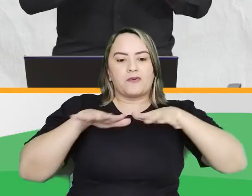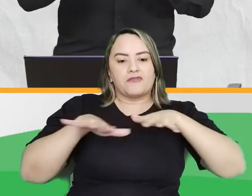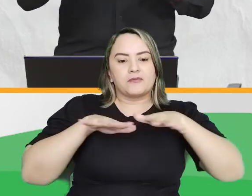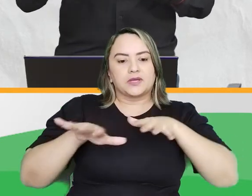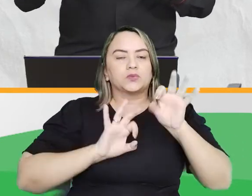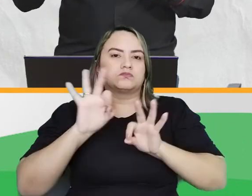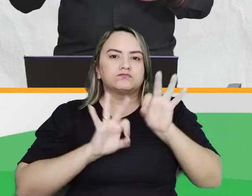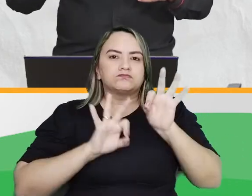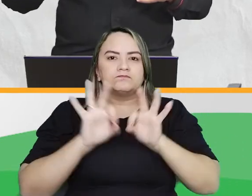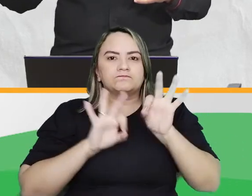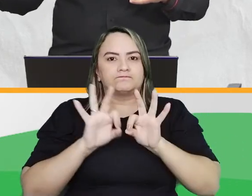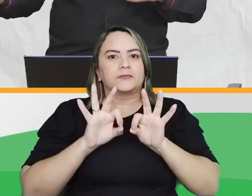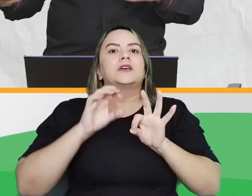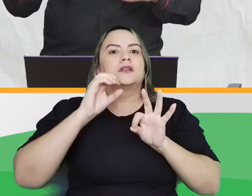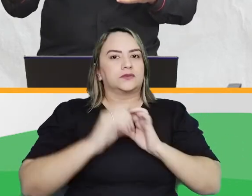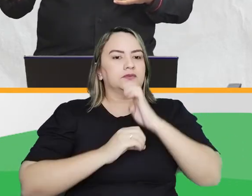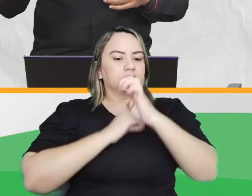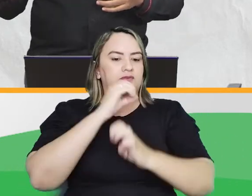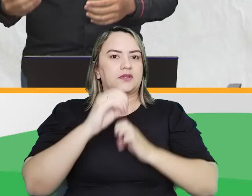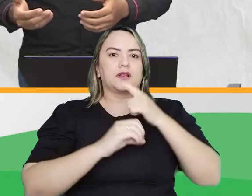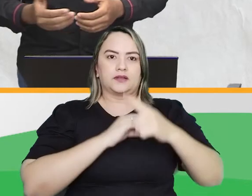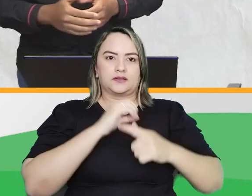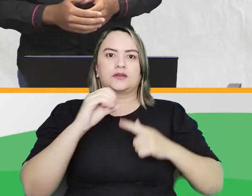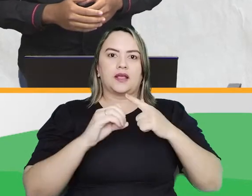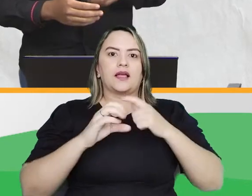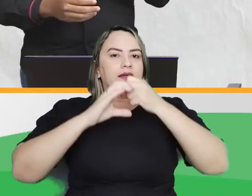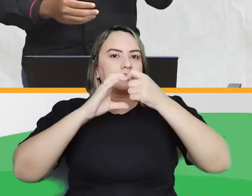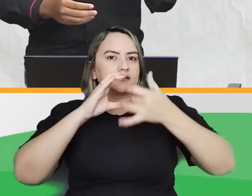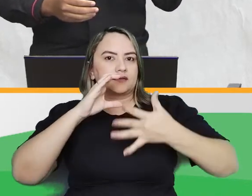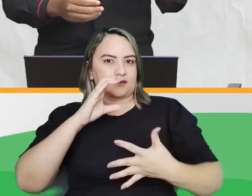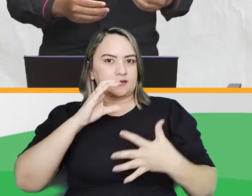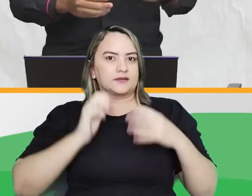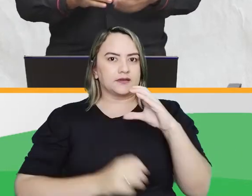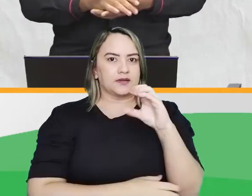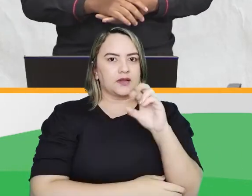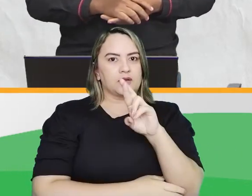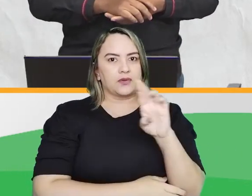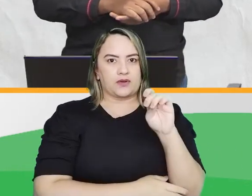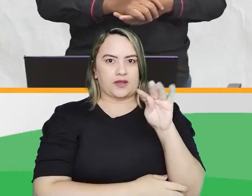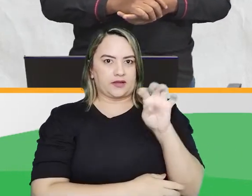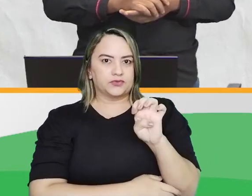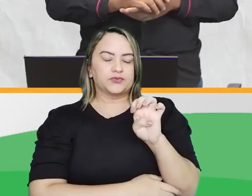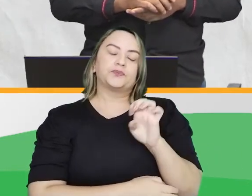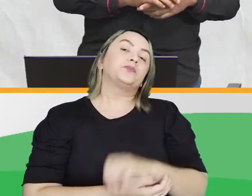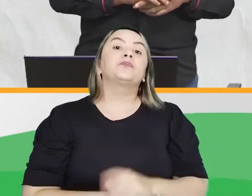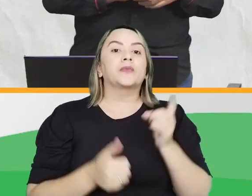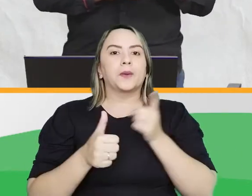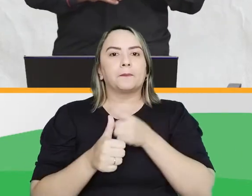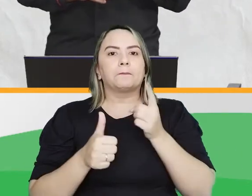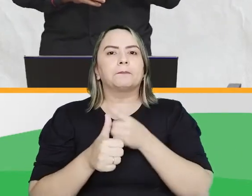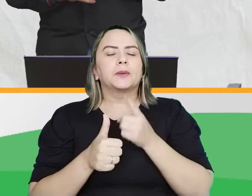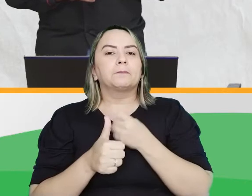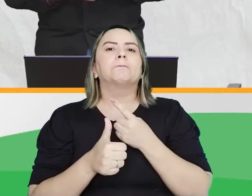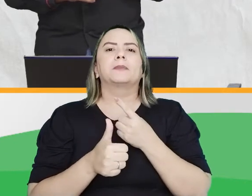acontecer? Haverá movimentação ordenada de elétrons, caracterizando a corrente elétrica, tá bem? Então, vamos